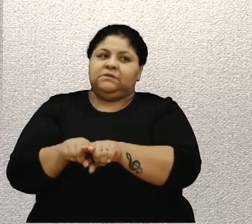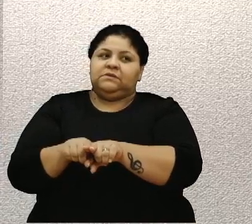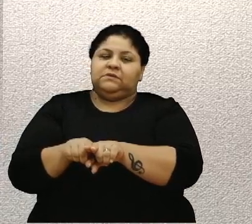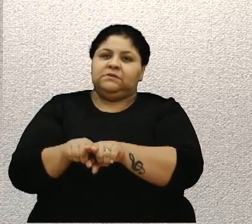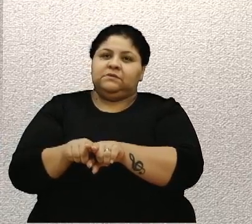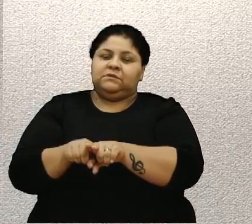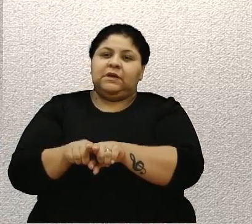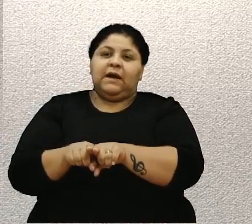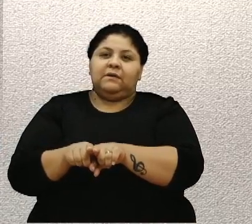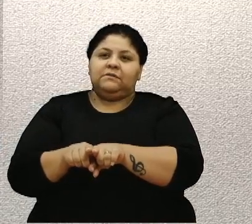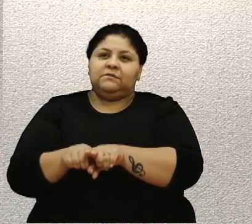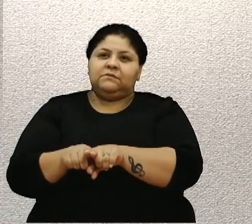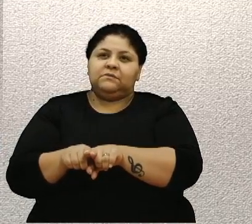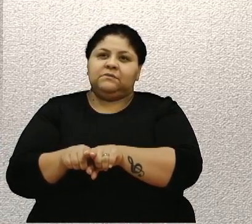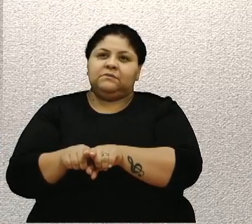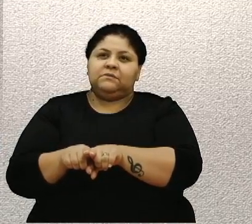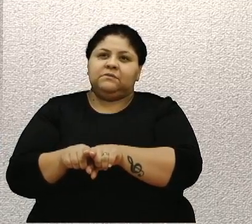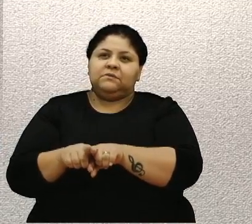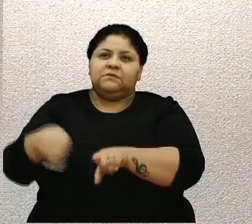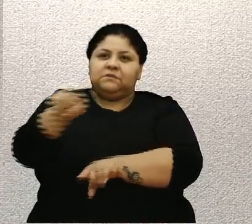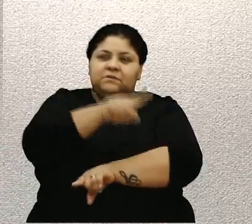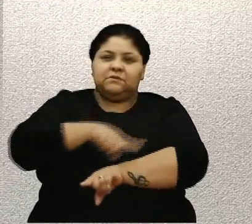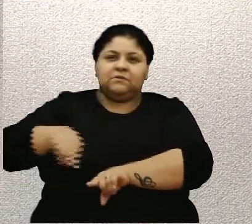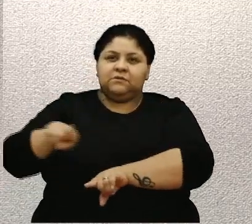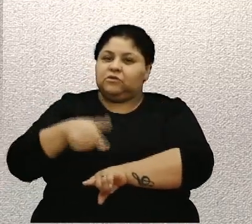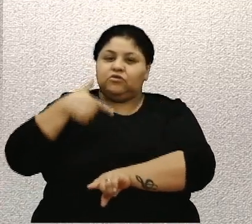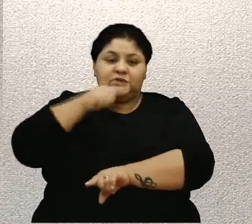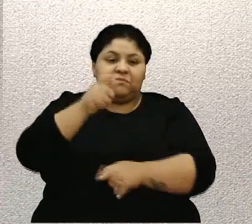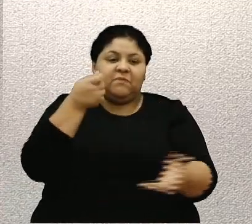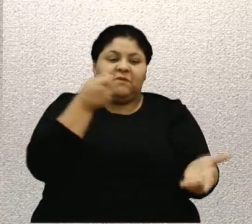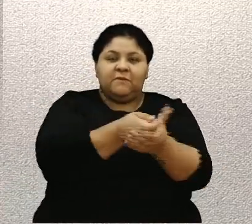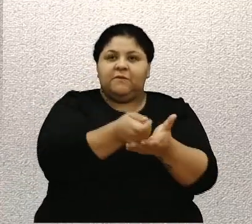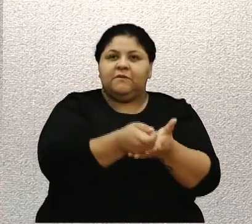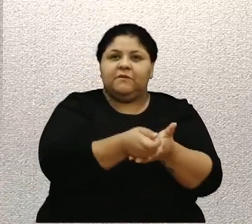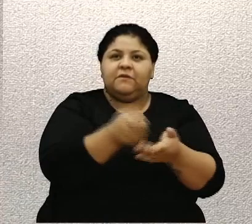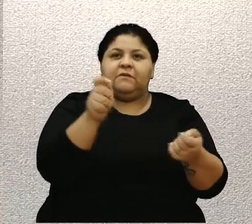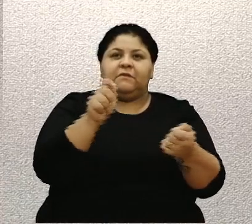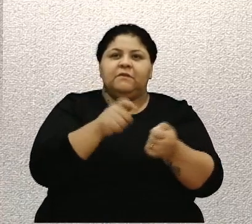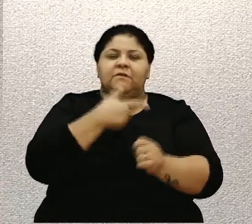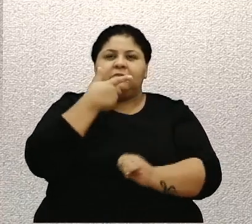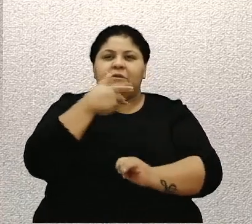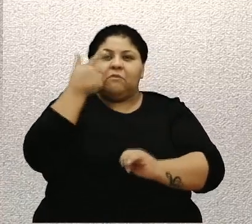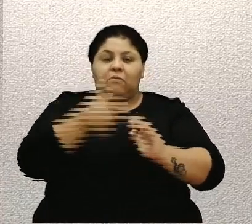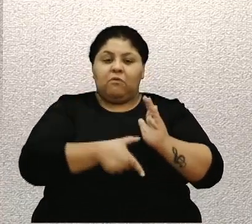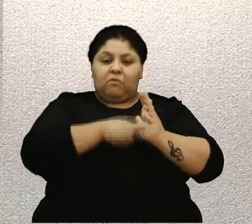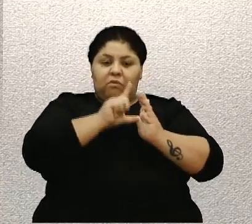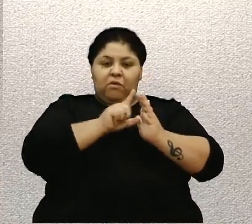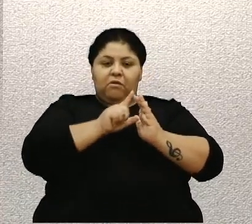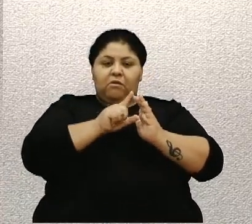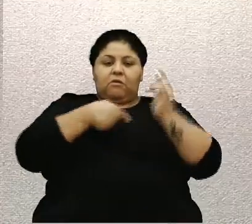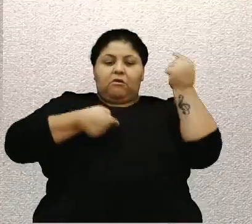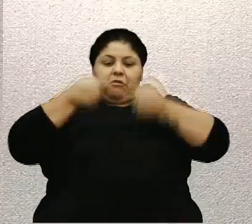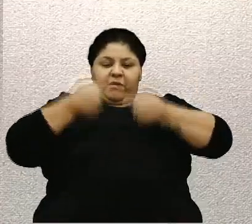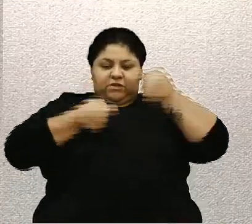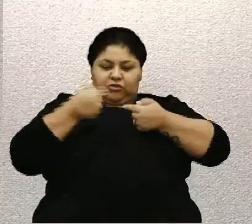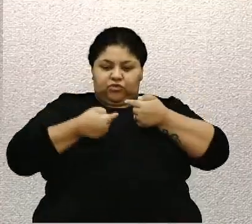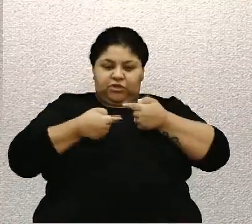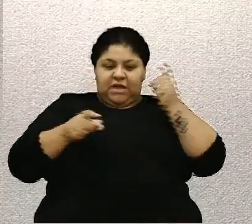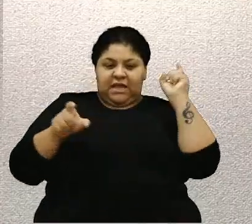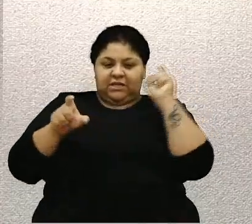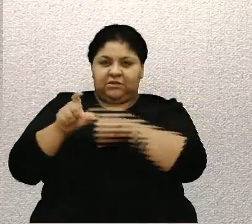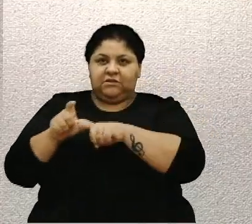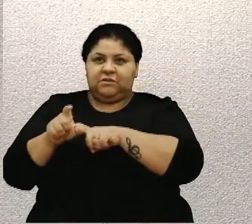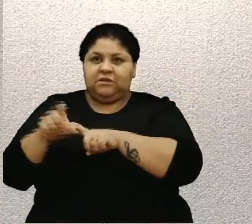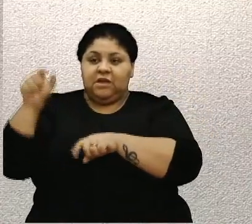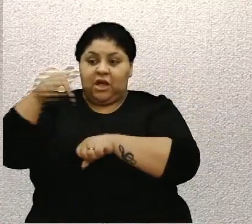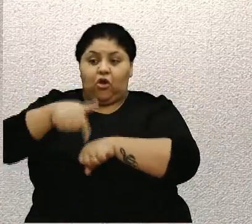Grande do Sul e nós não vamos conseguir pagar. Se era para falar em algum precedente para se discutir esta dívida, este é